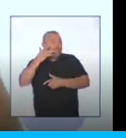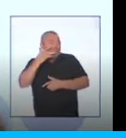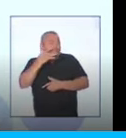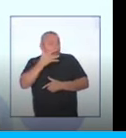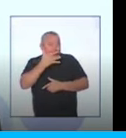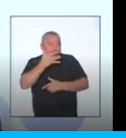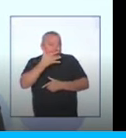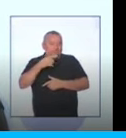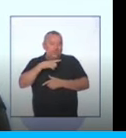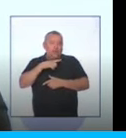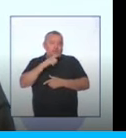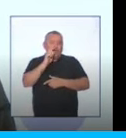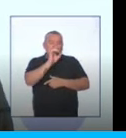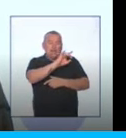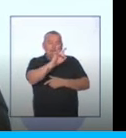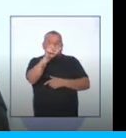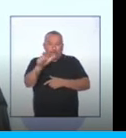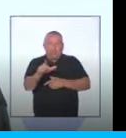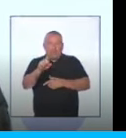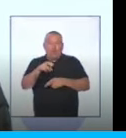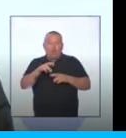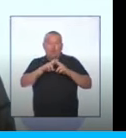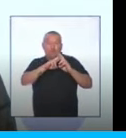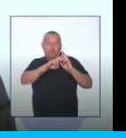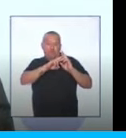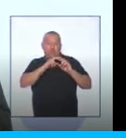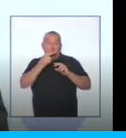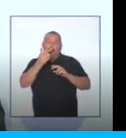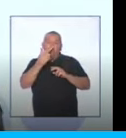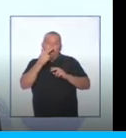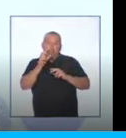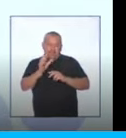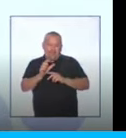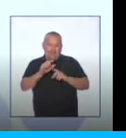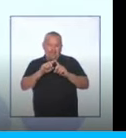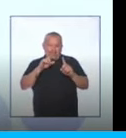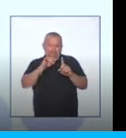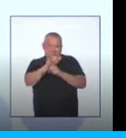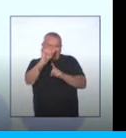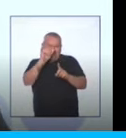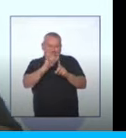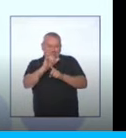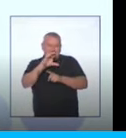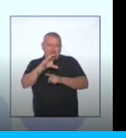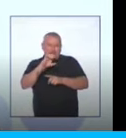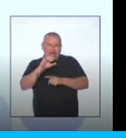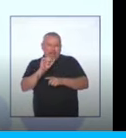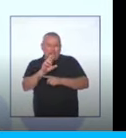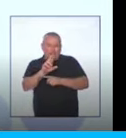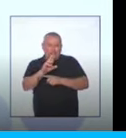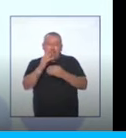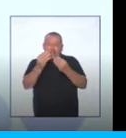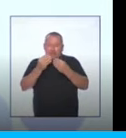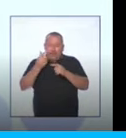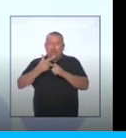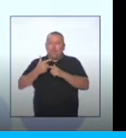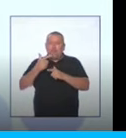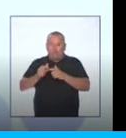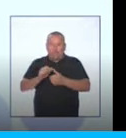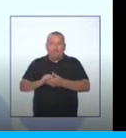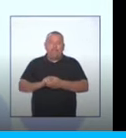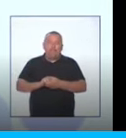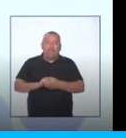cabe também a cada um de nós. E pode parecer pequeno, mas o cyberbullying pode trazer consequências para uma vida toda. Vamos continuar